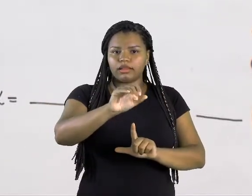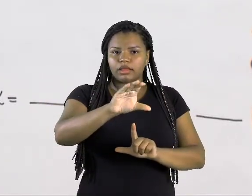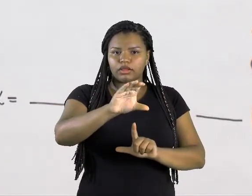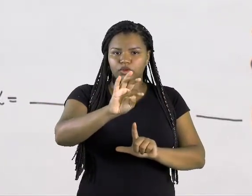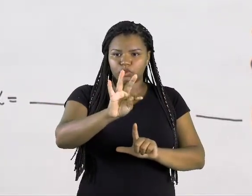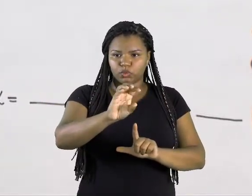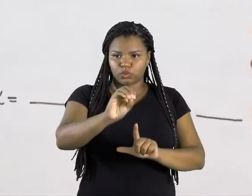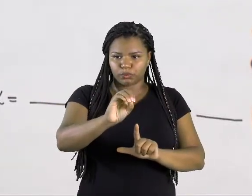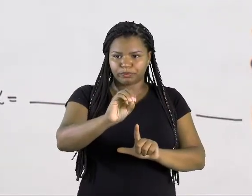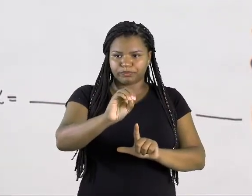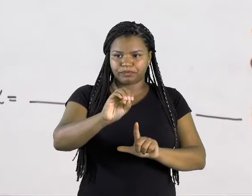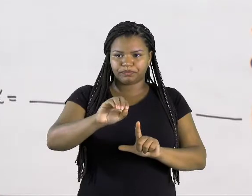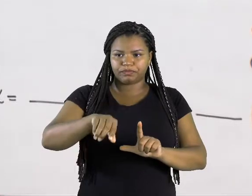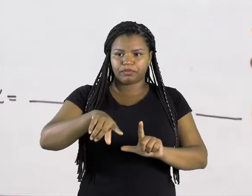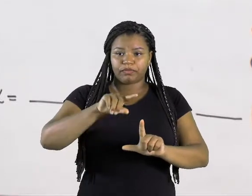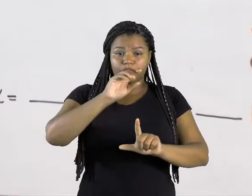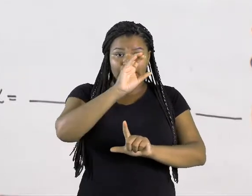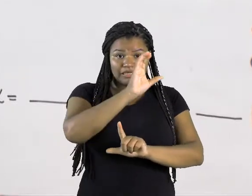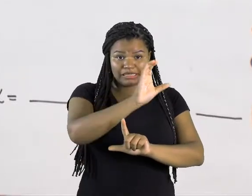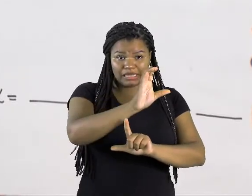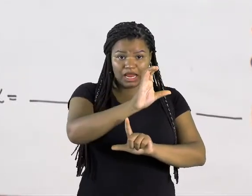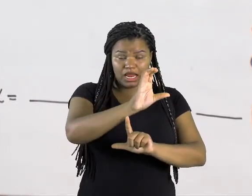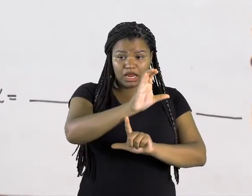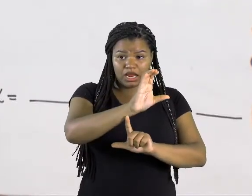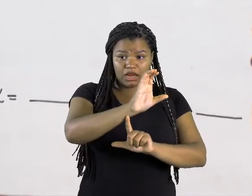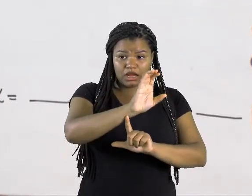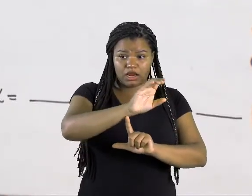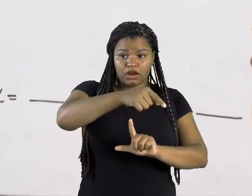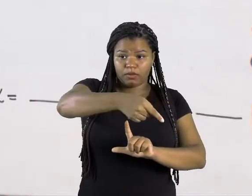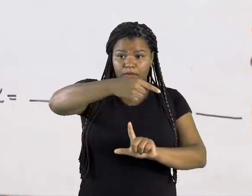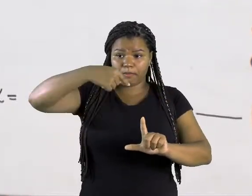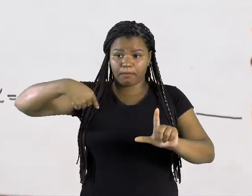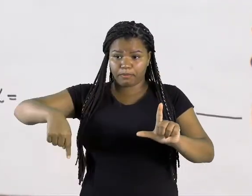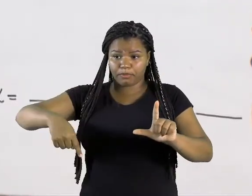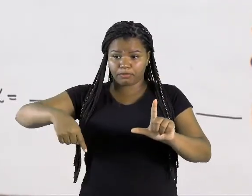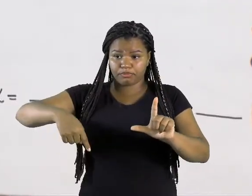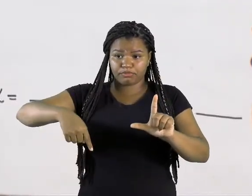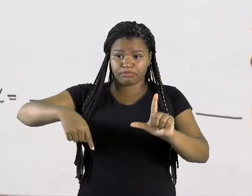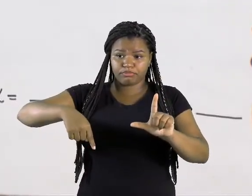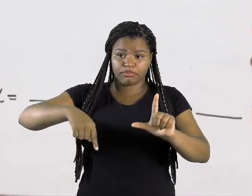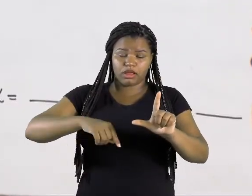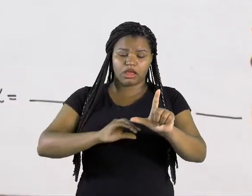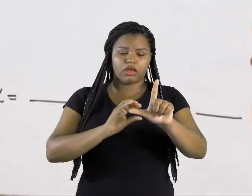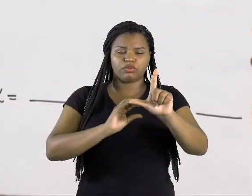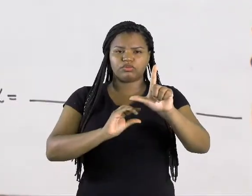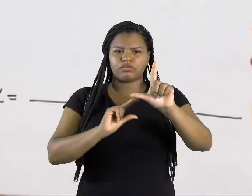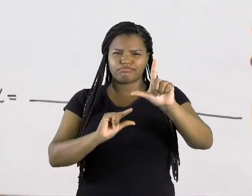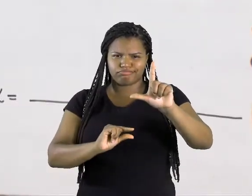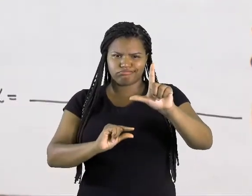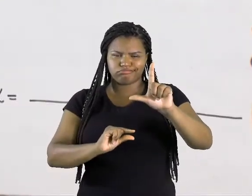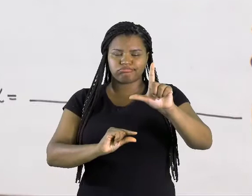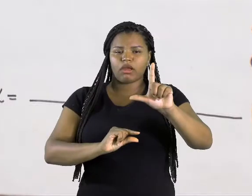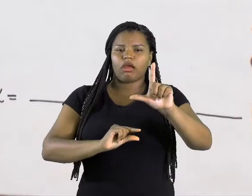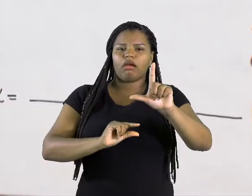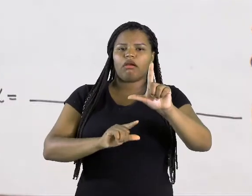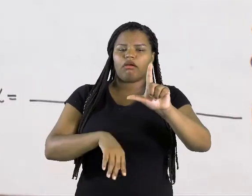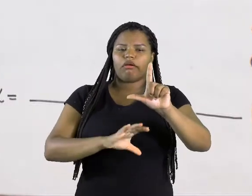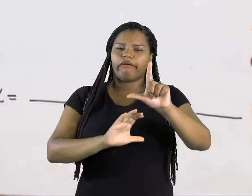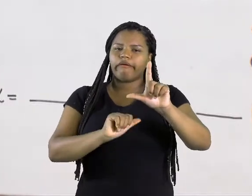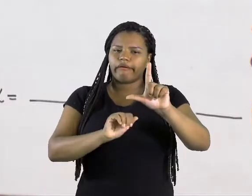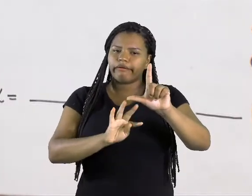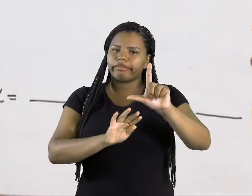Tranquilo? A reta oposta ao ponto C está do lado contrário, é um C minúsculo, ela também é chamada de